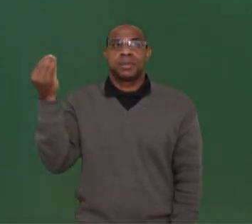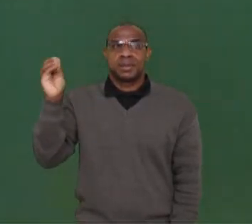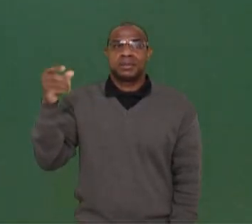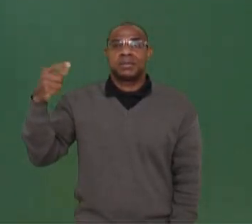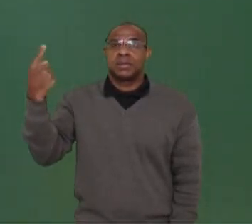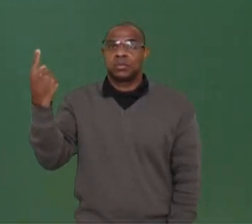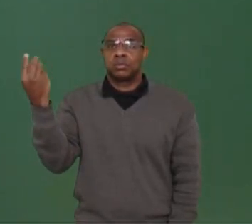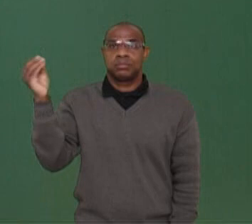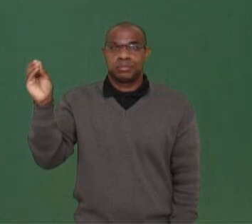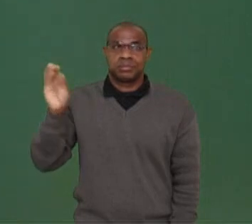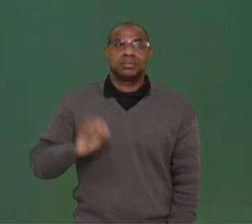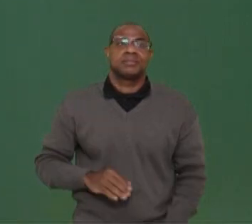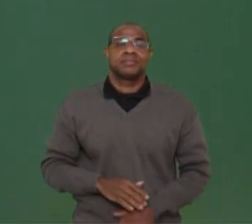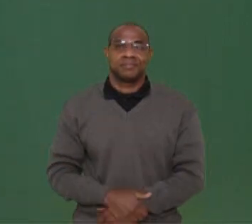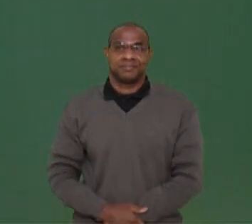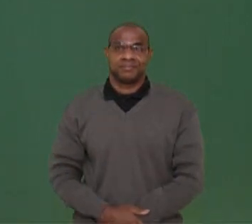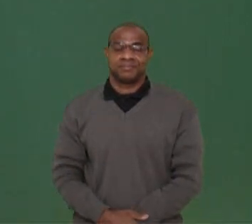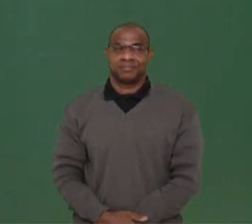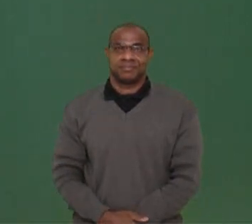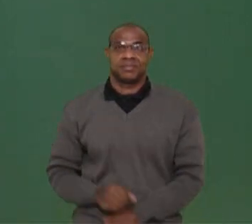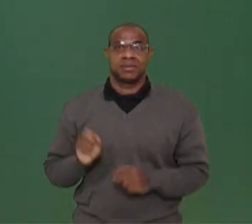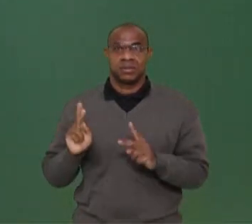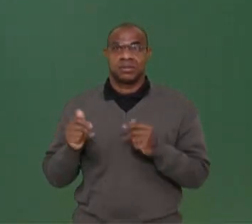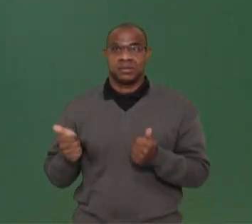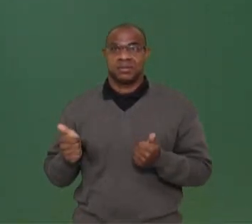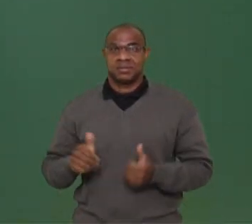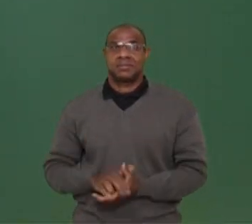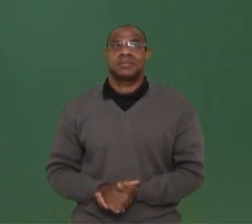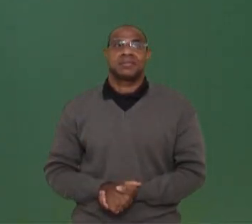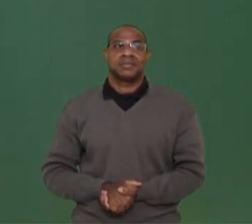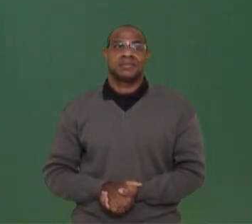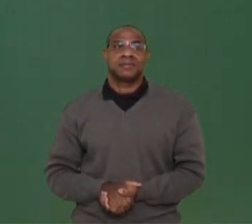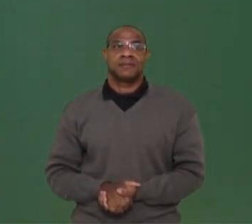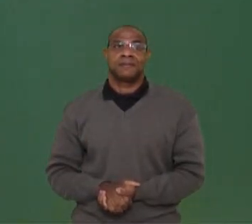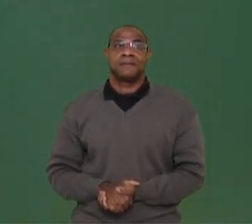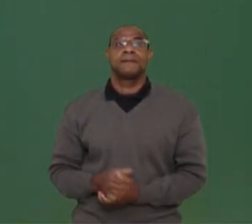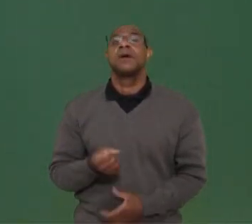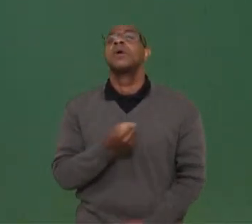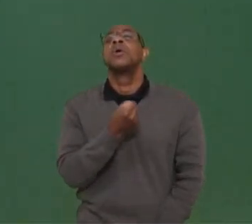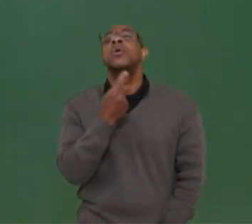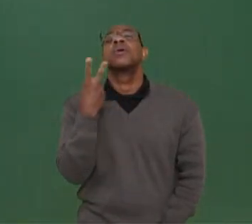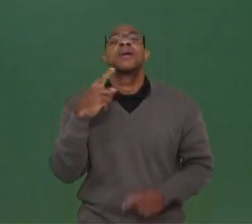para a sétima. Certo? Quanto que dá ali?